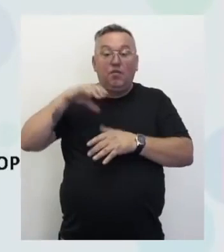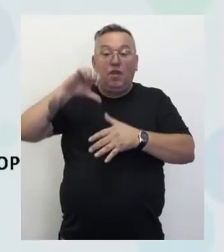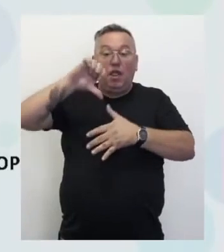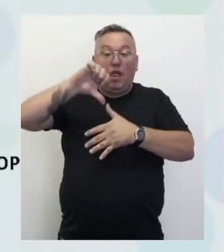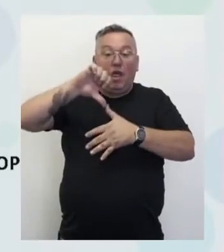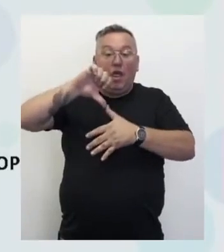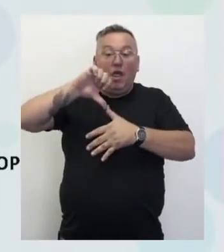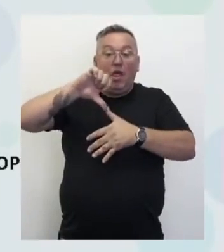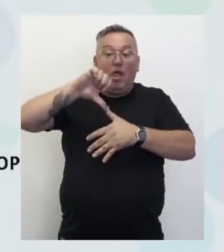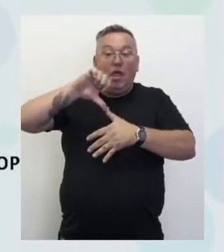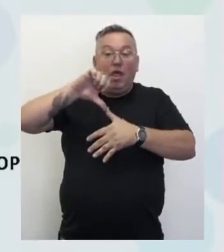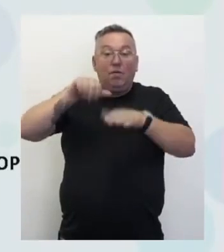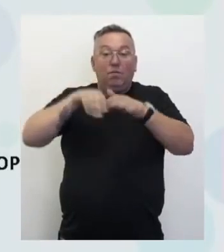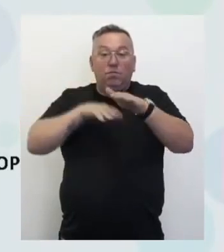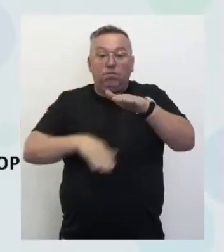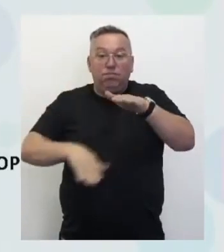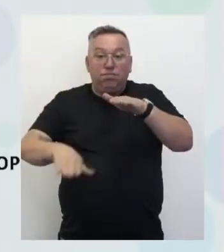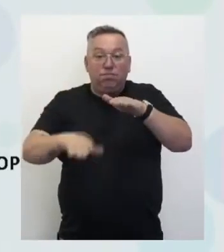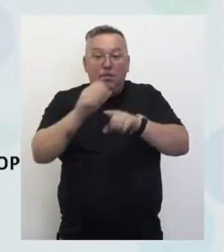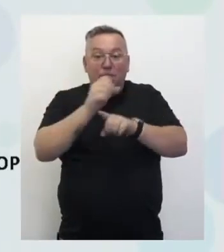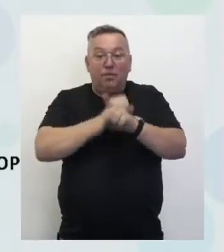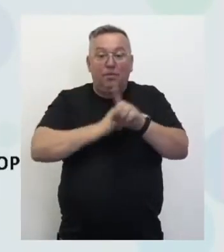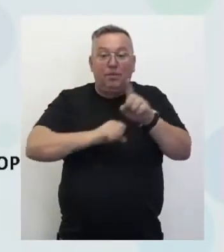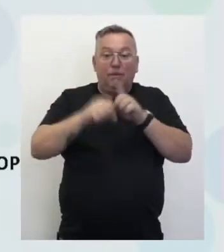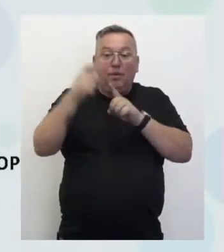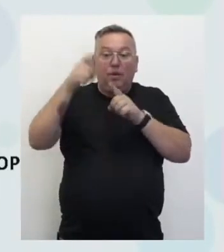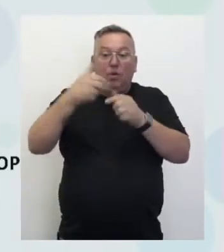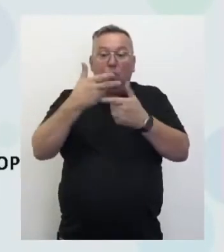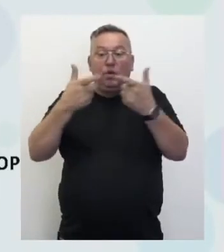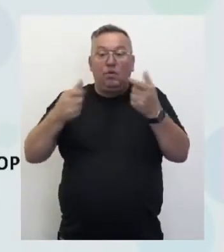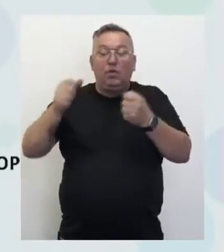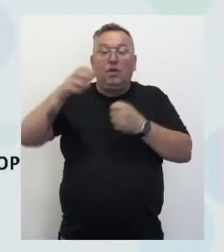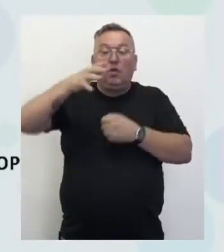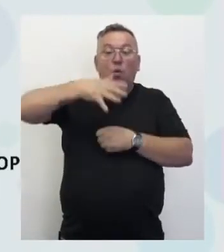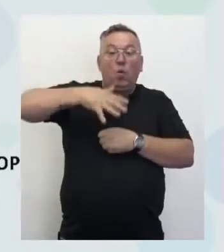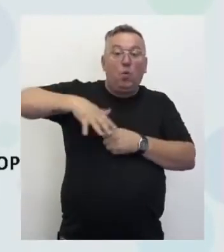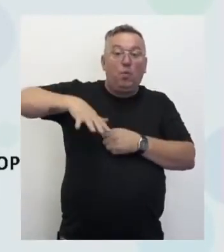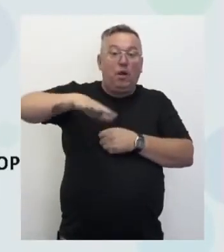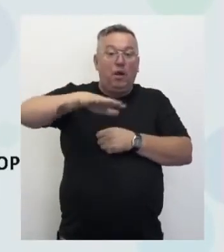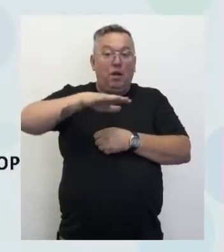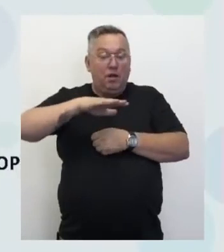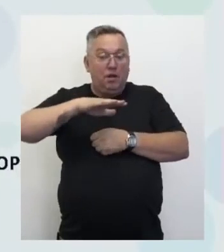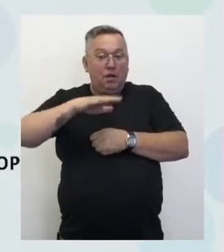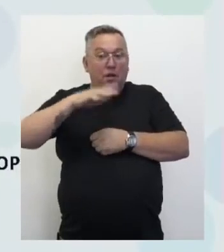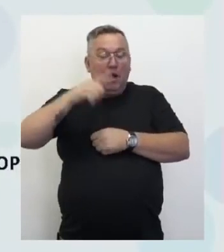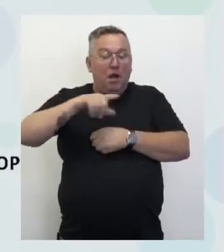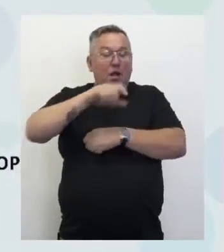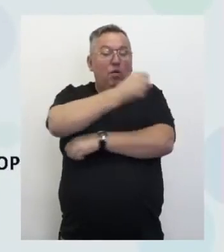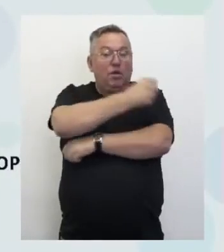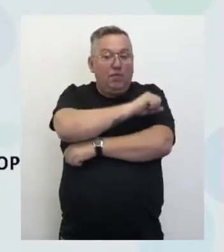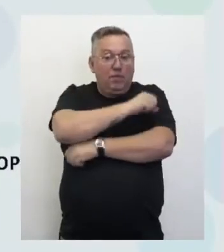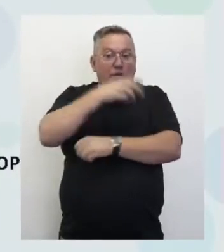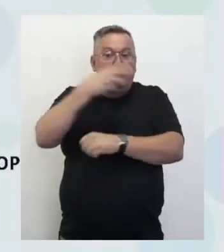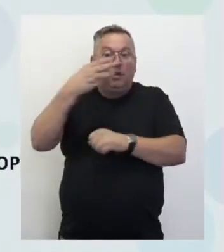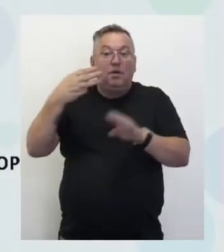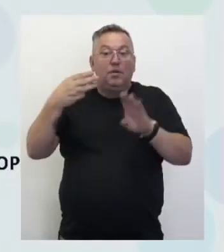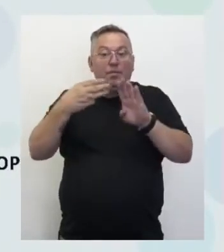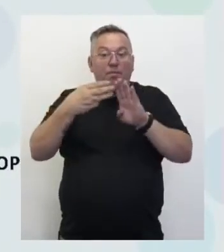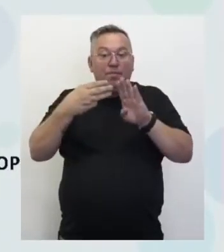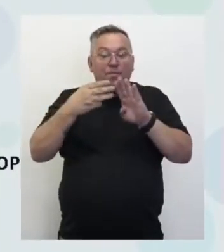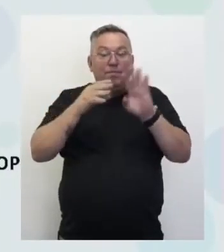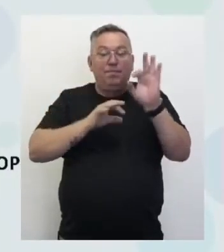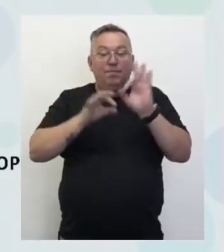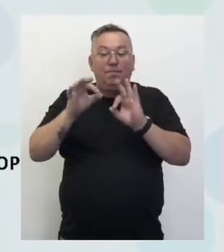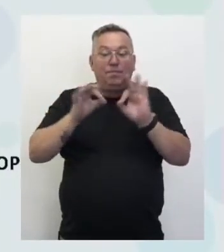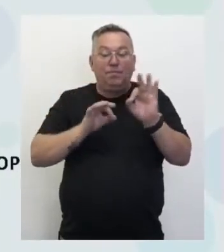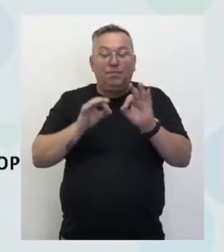latino-americanas, desigualdades sociais e outras questões urbanas. É uma aula do 8º ano, do 3º bimestre, ela foi elaborada